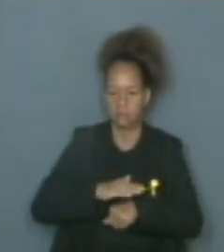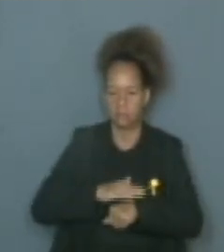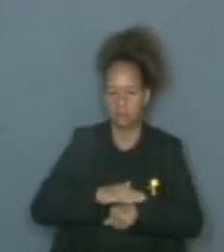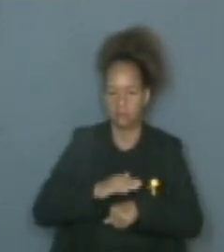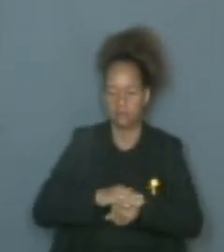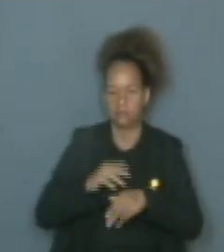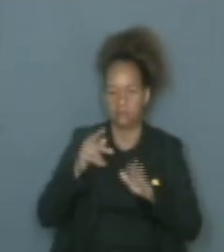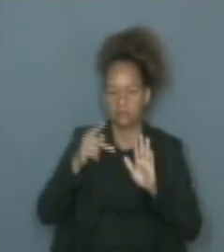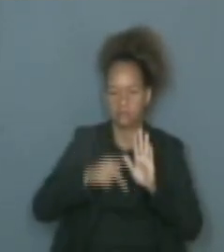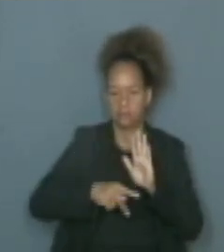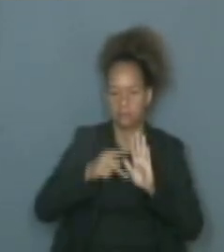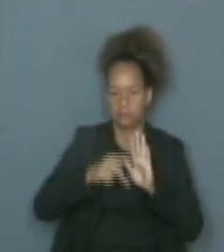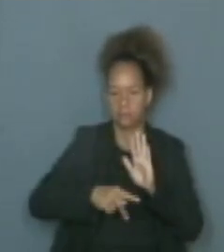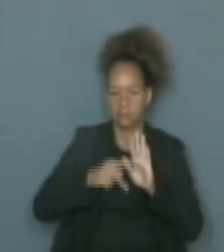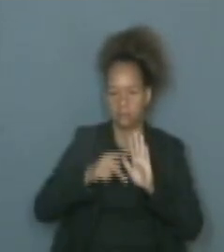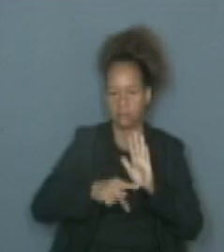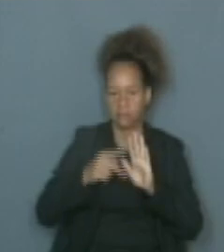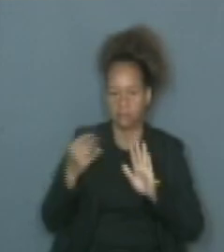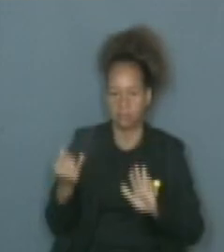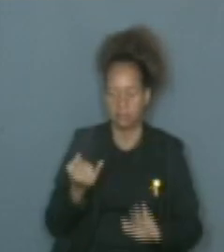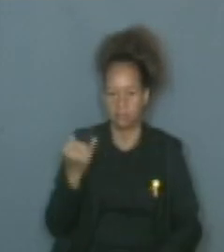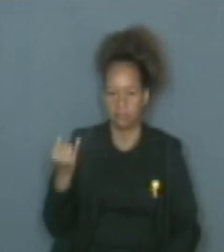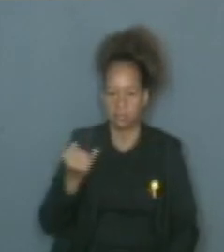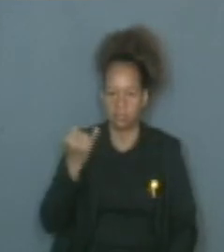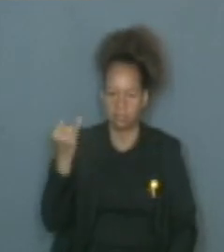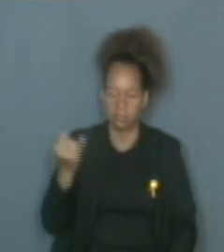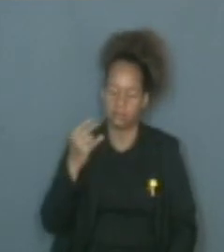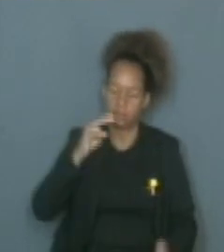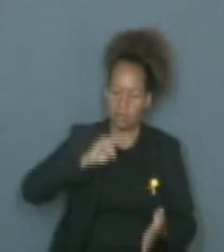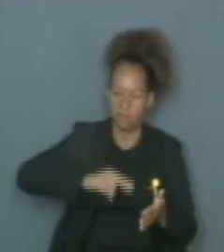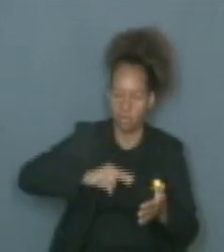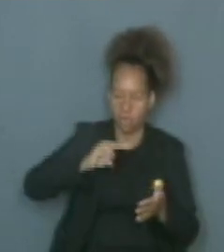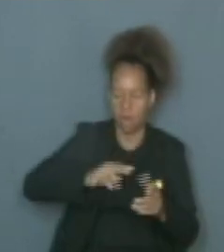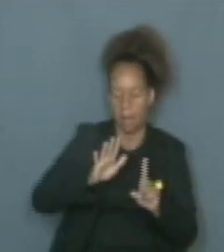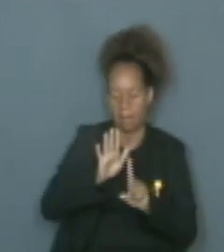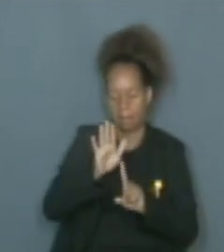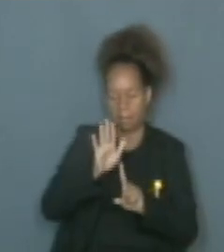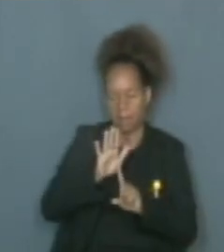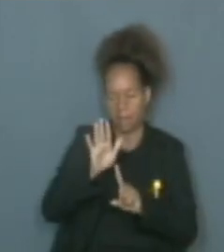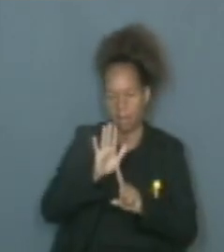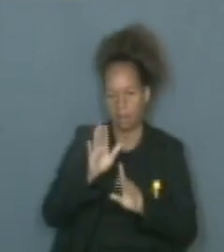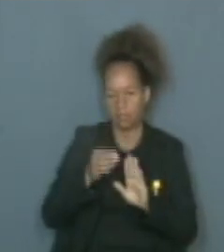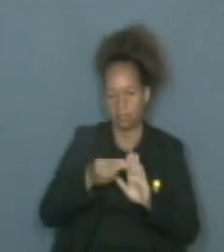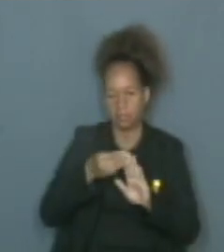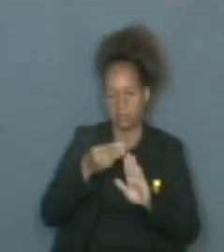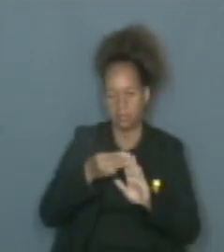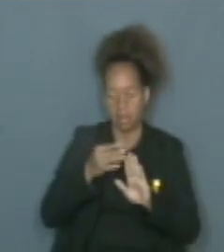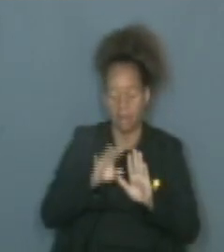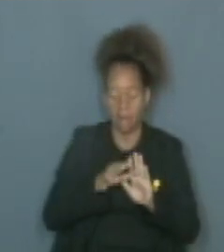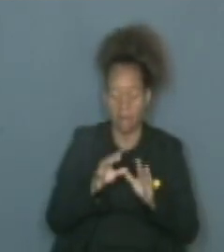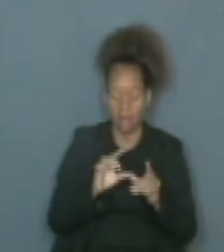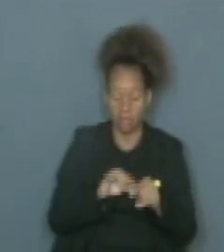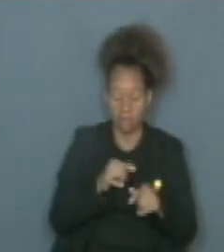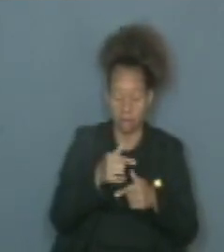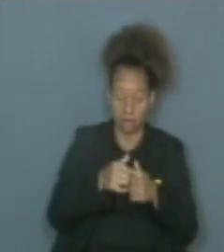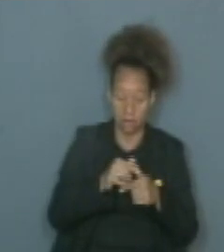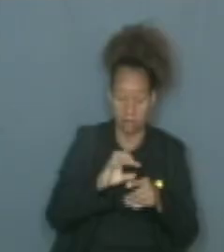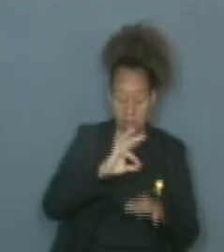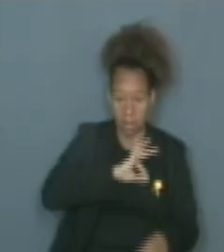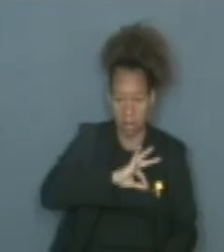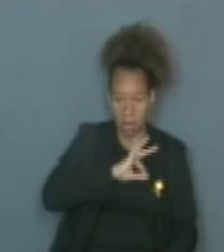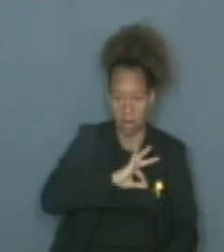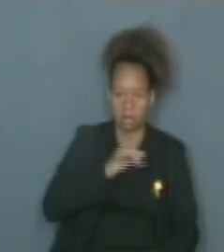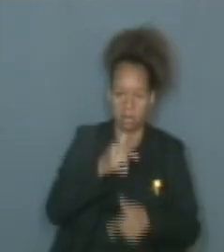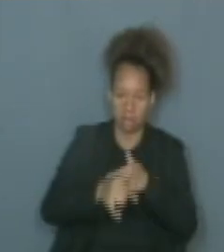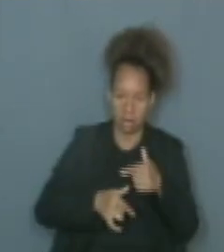um projeto importante. Eu vou ler aqui a ementa. Ele dispõe sobre a remuneração de servidores